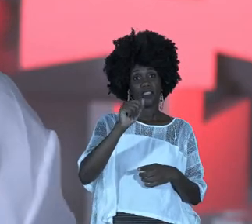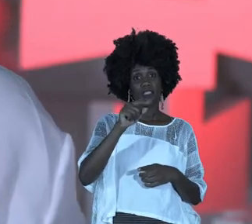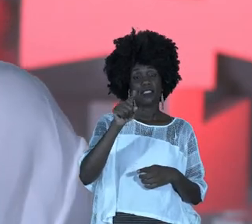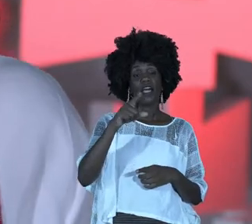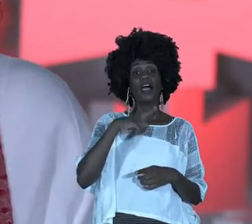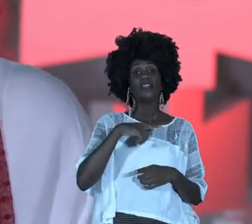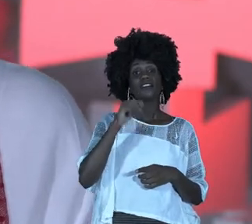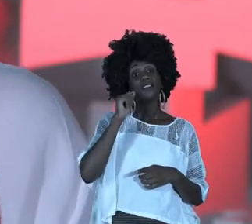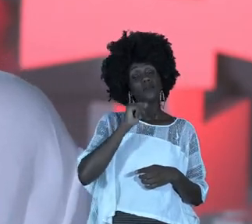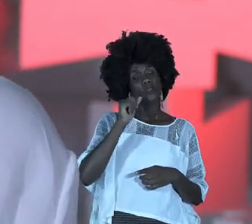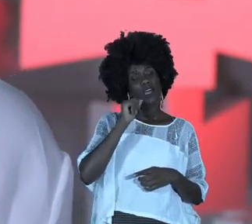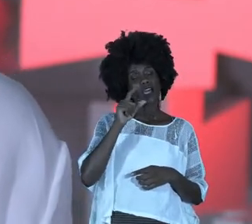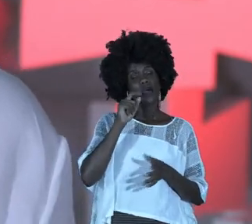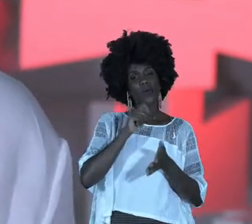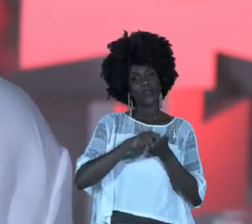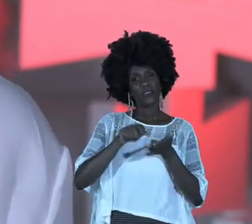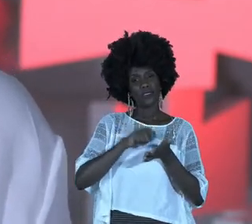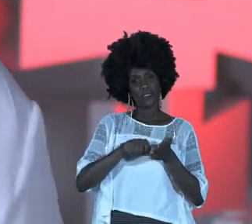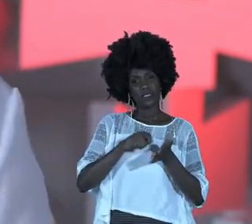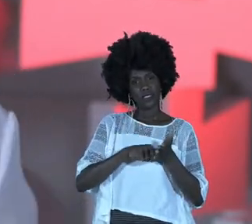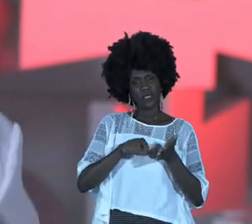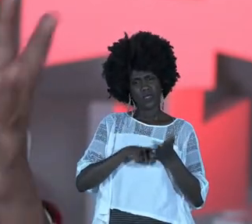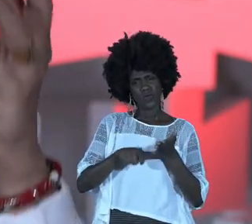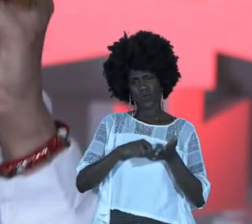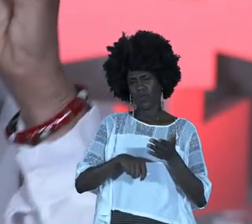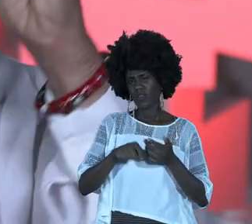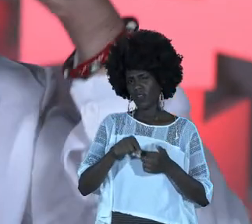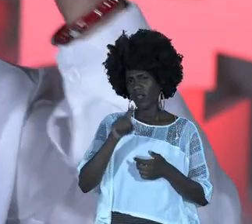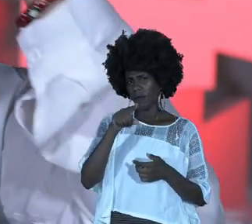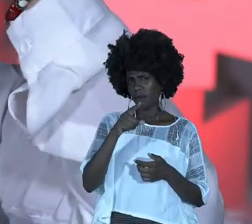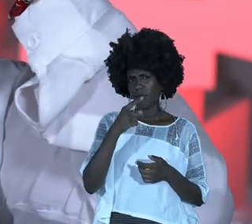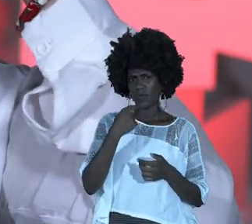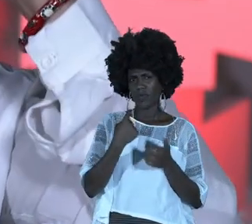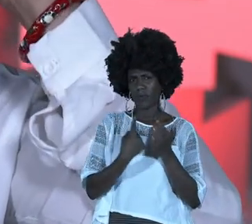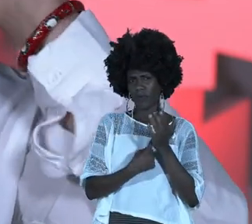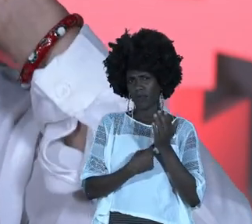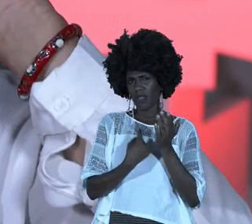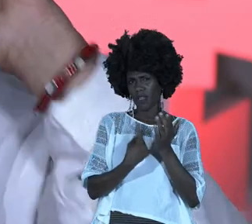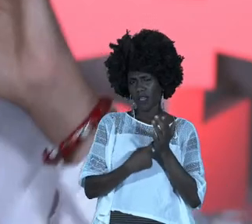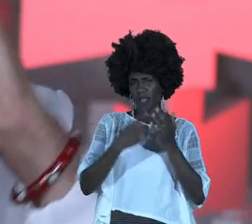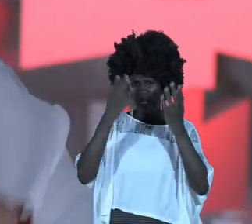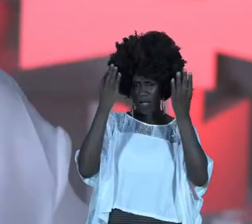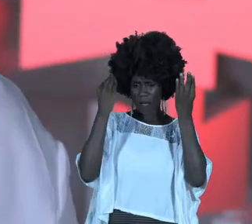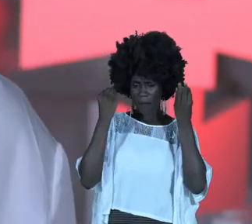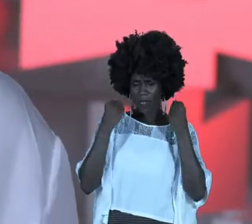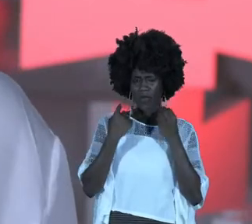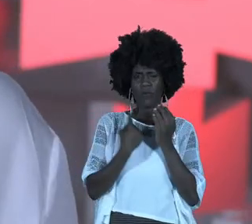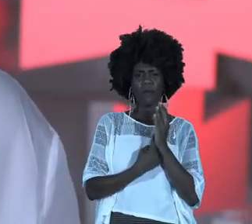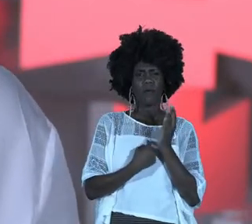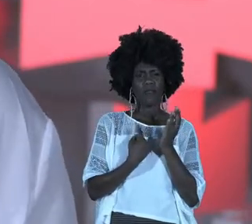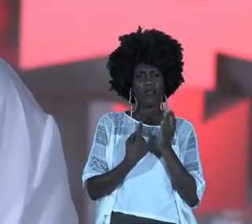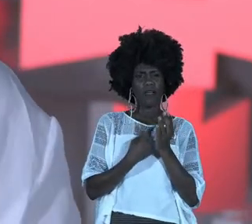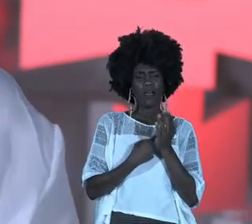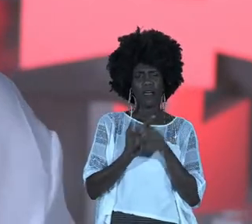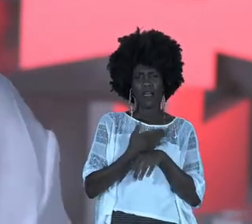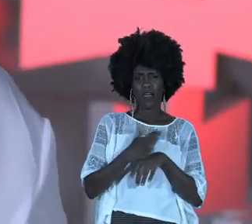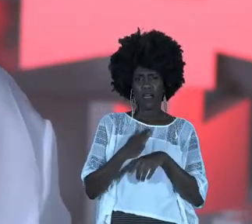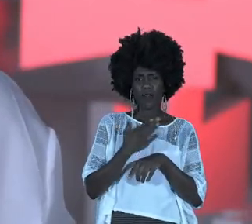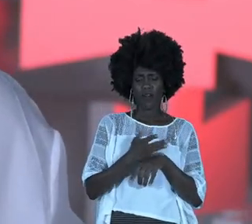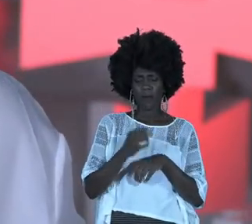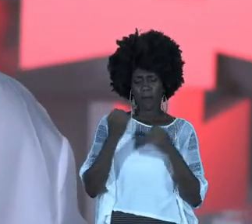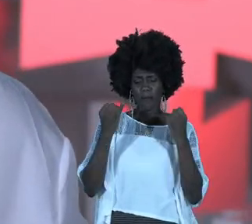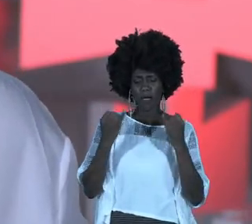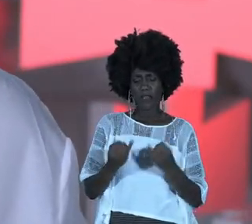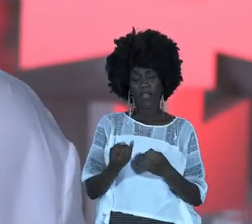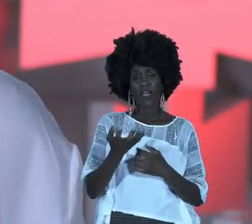essa moça é uma escritora, assim, muito branca, com cabelo branco, muito magrinha, disse, olha, eu quero você para